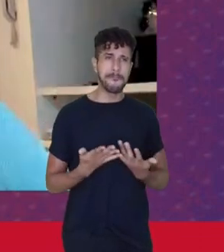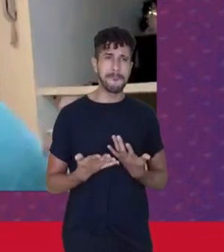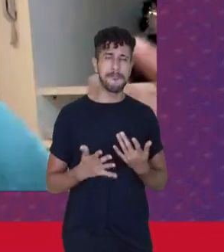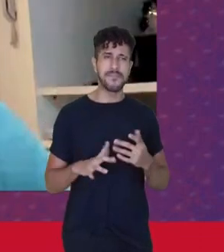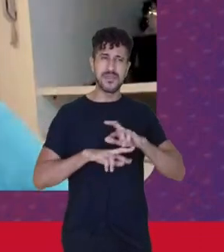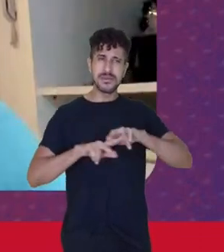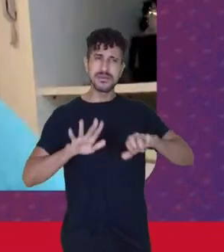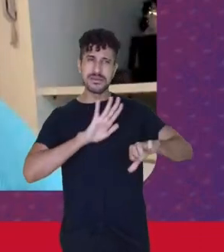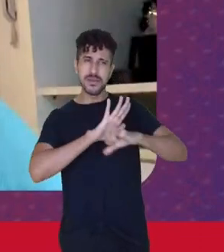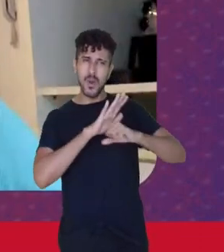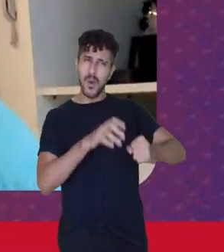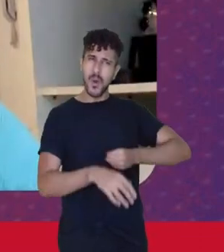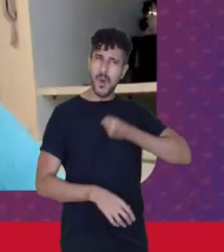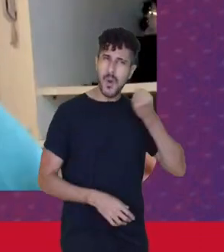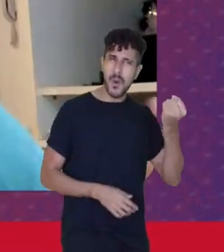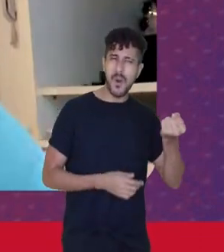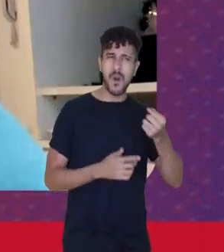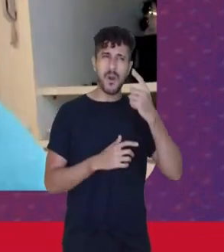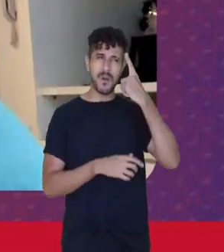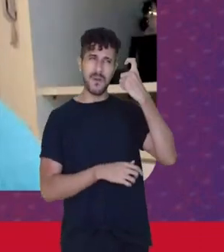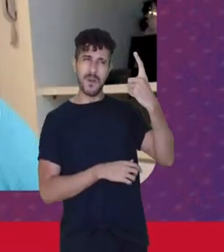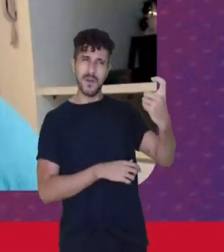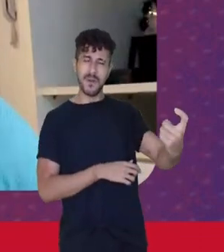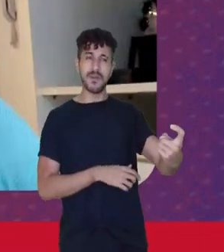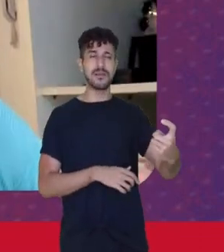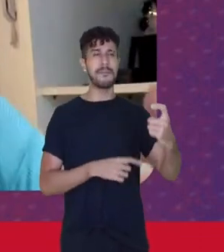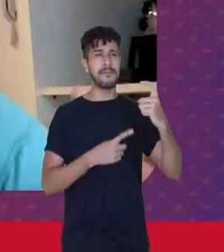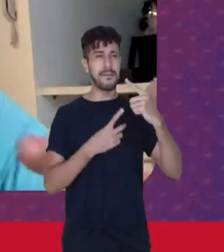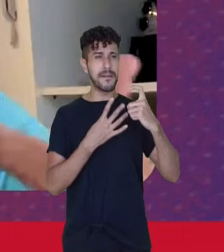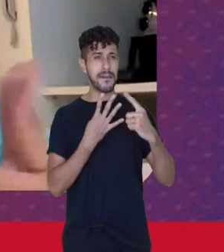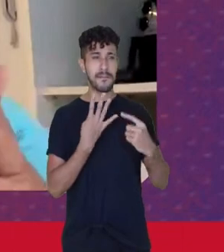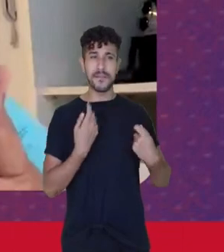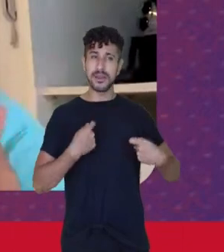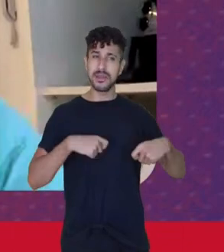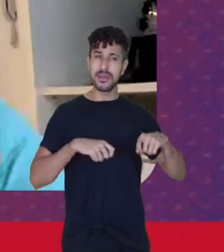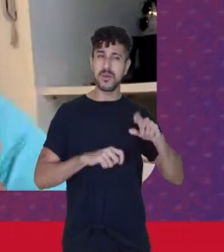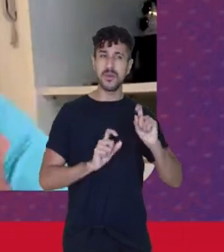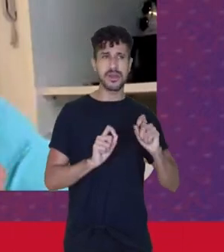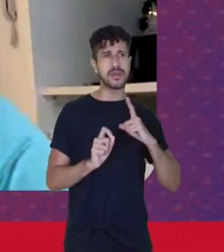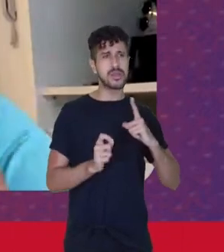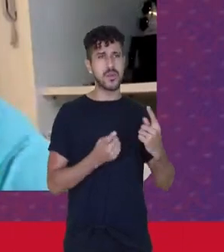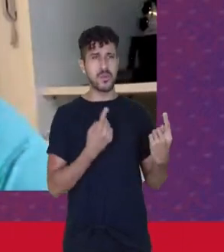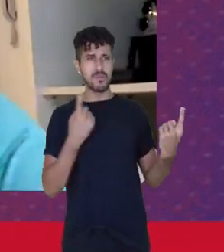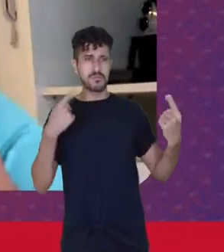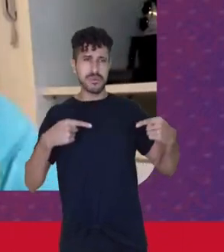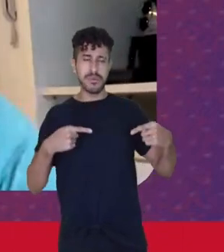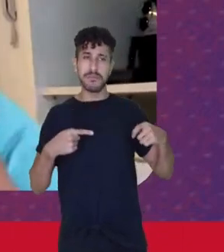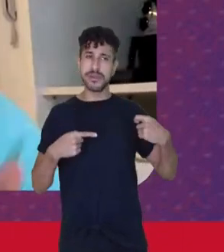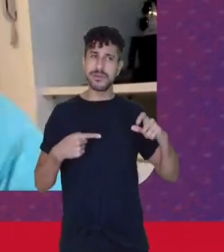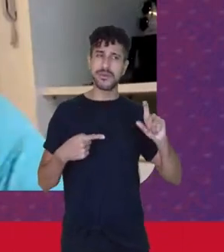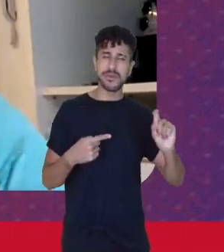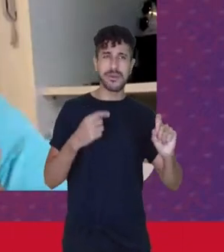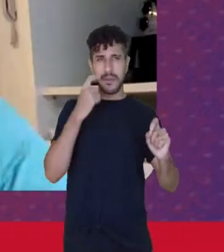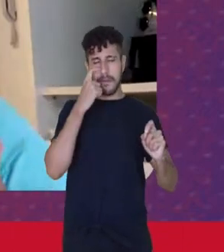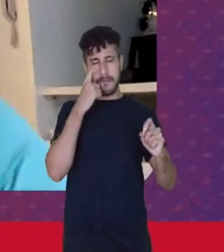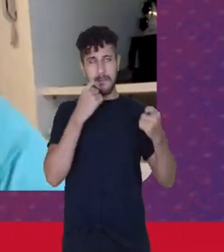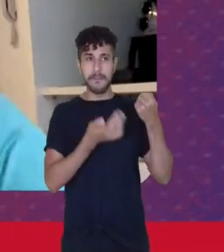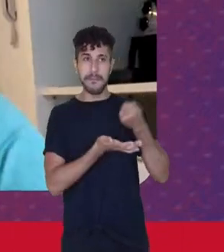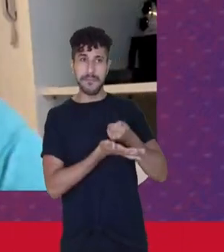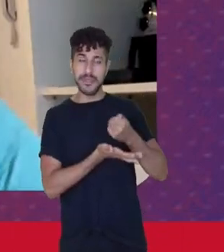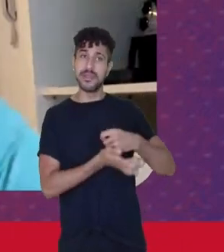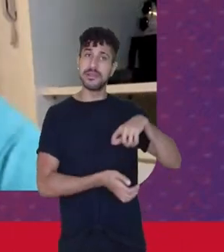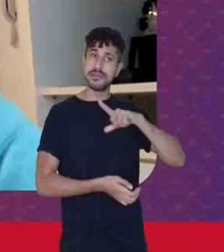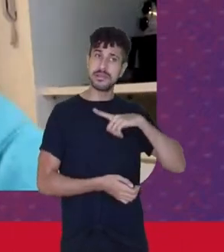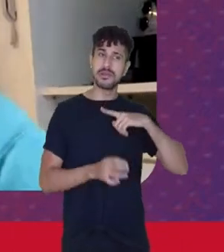os crimes de ódio, de violência e tal, você precisaria ter um contraponto, você precisaria obrigatoriamente